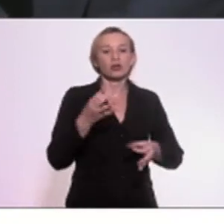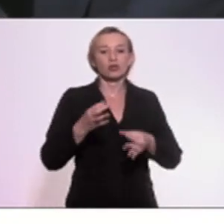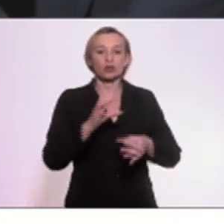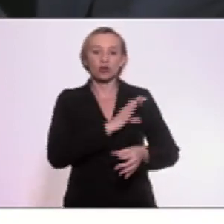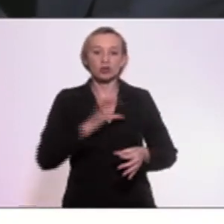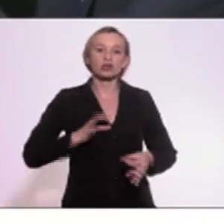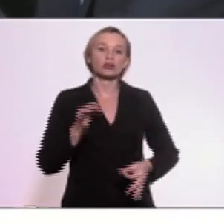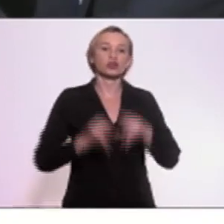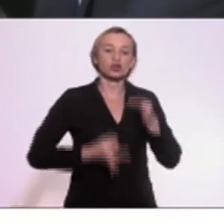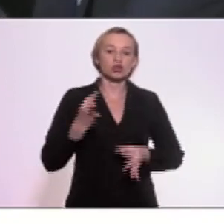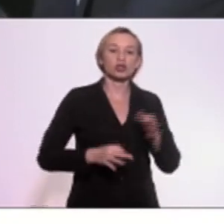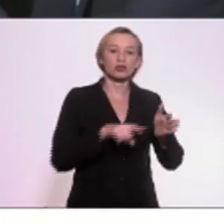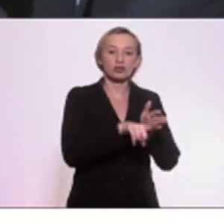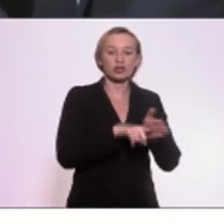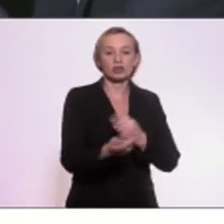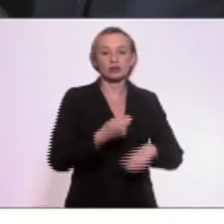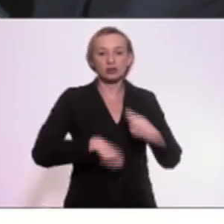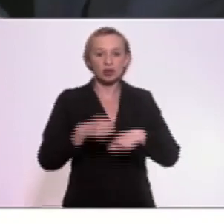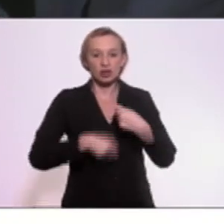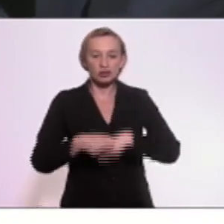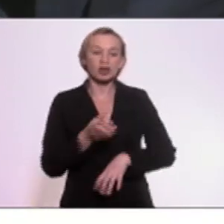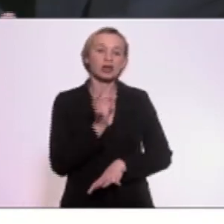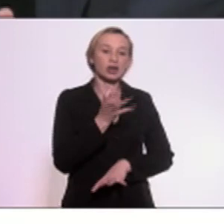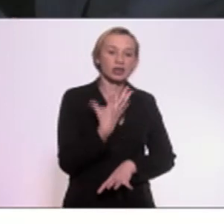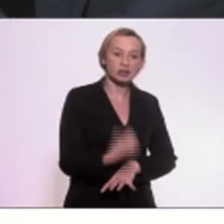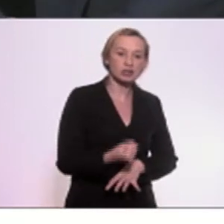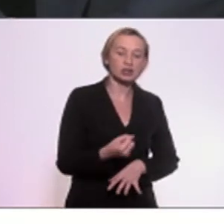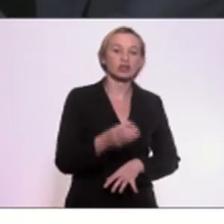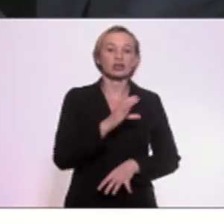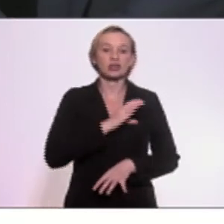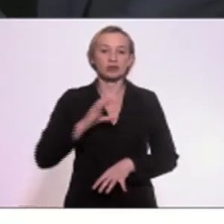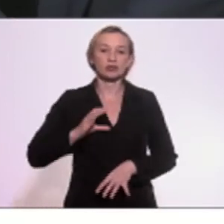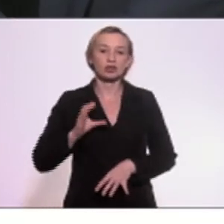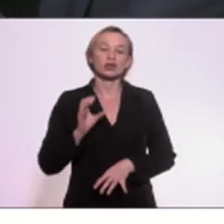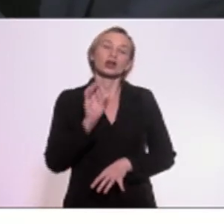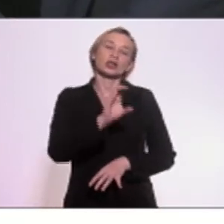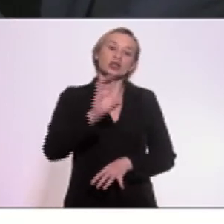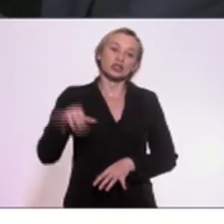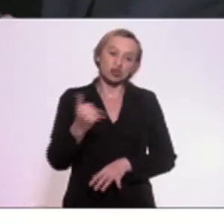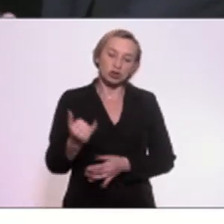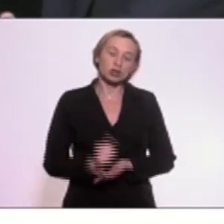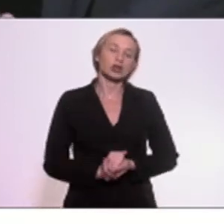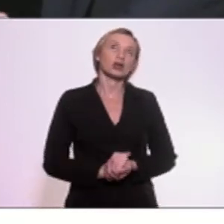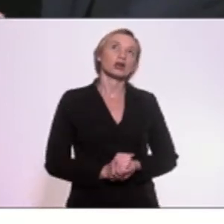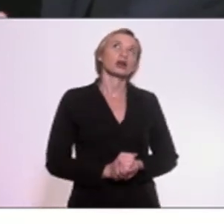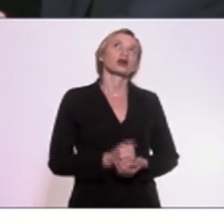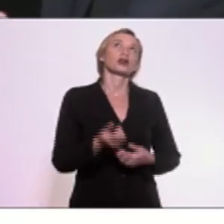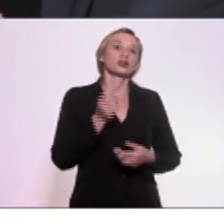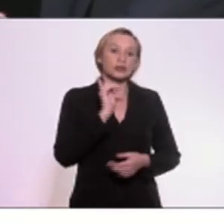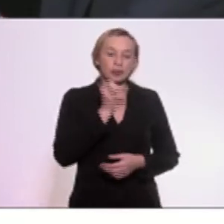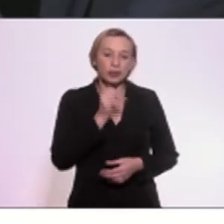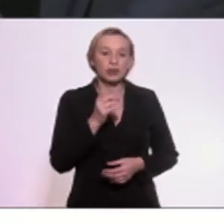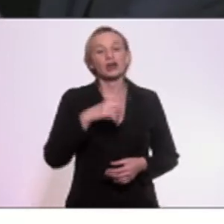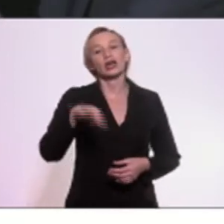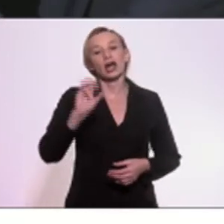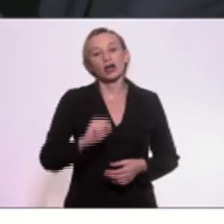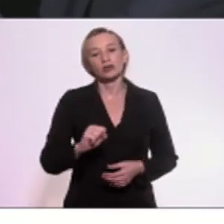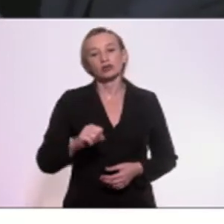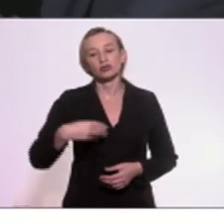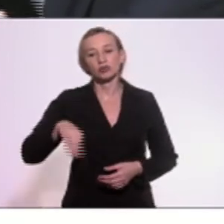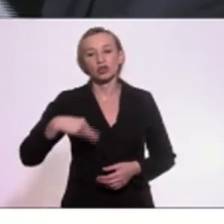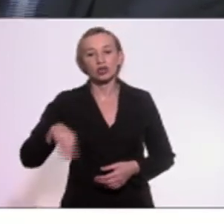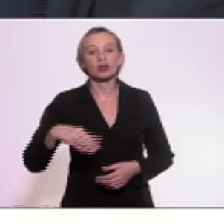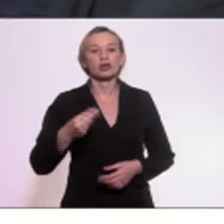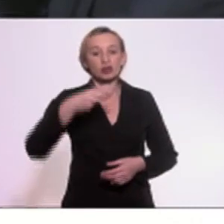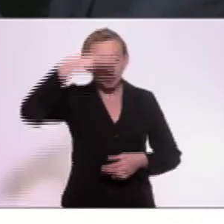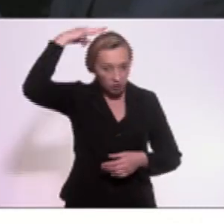Finanças, Fiscalização Financeira e Controle favorável com a emenda da CCJ. Relatores, deputado Carlos Mink, Iranildo Campos e